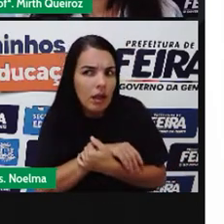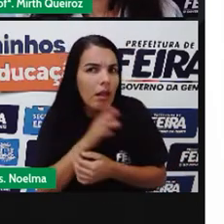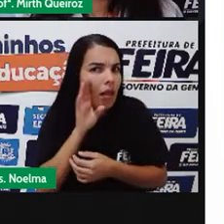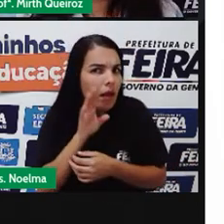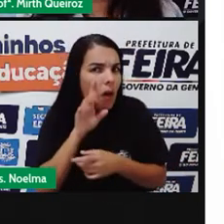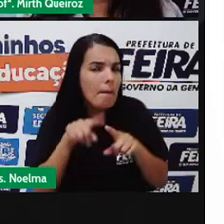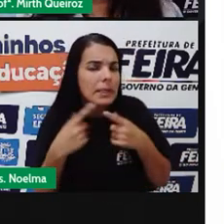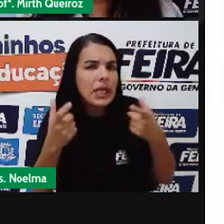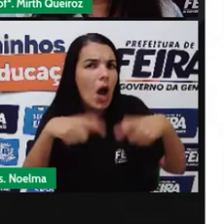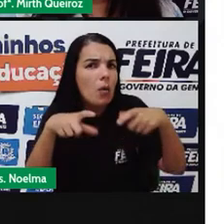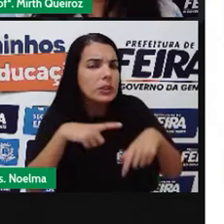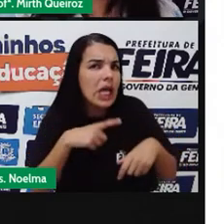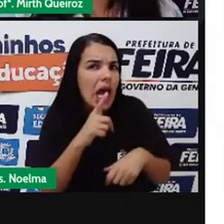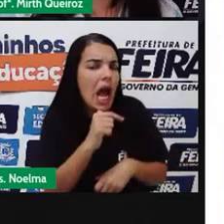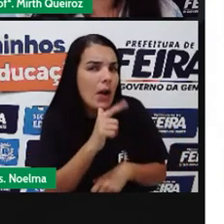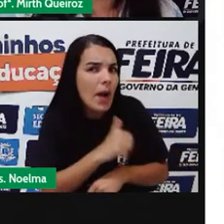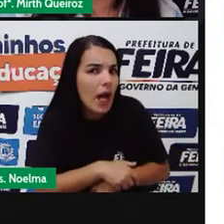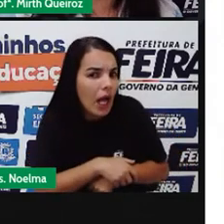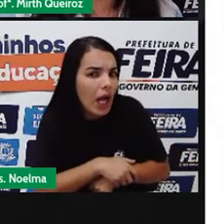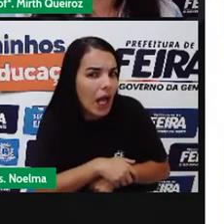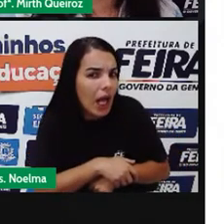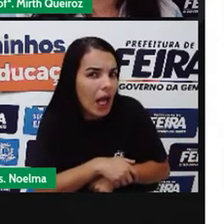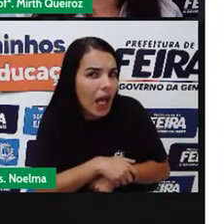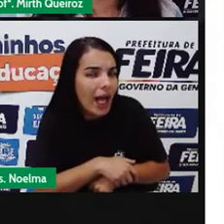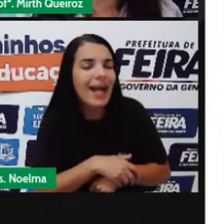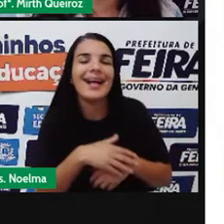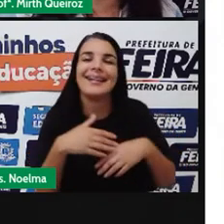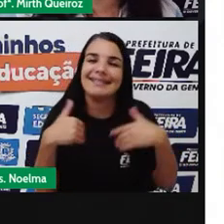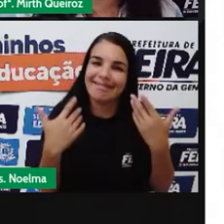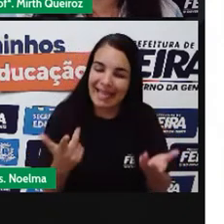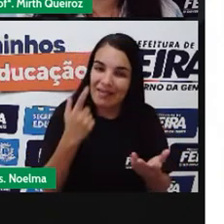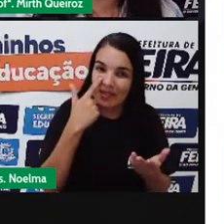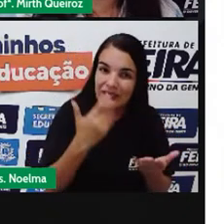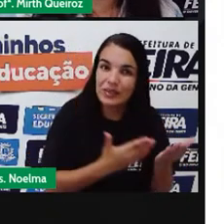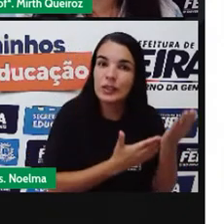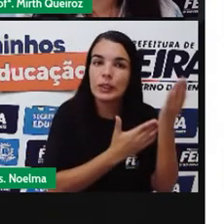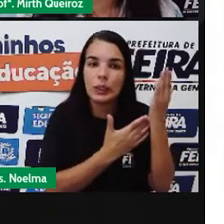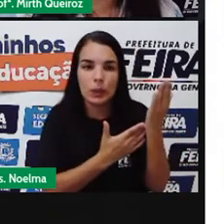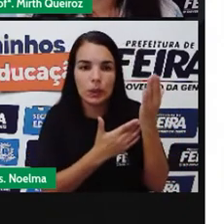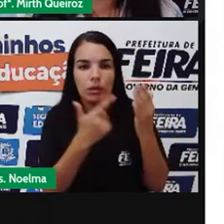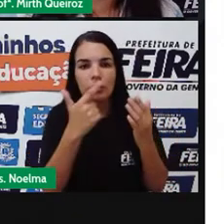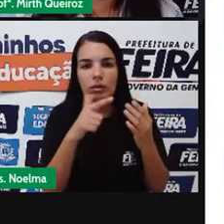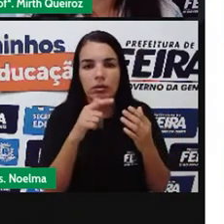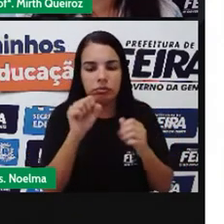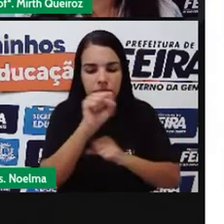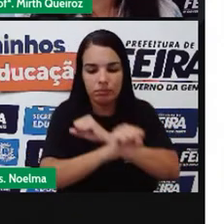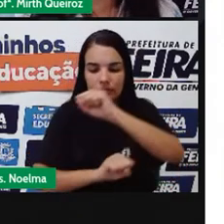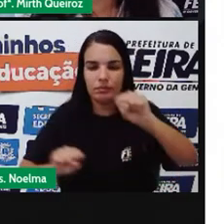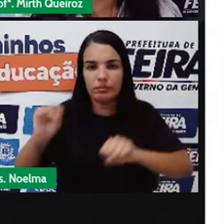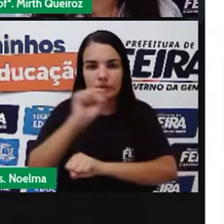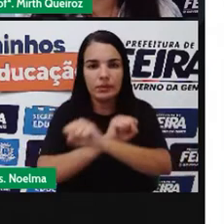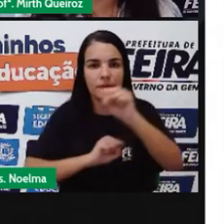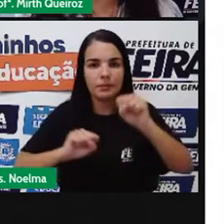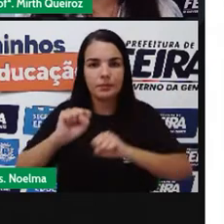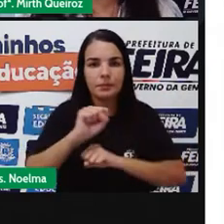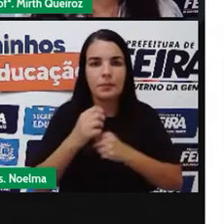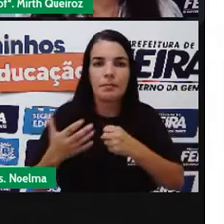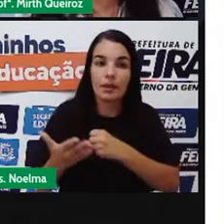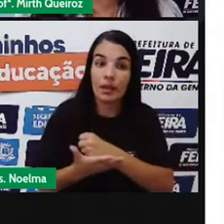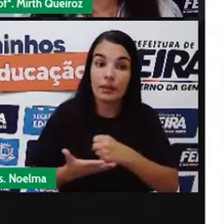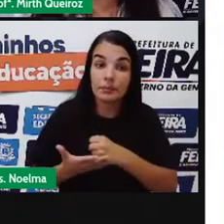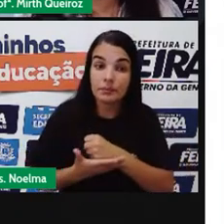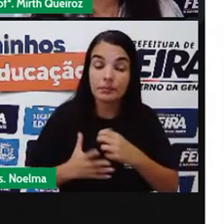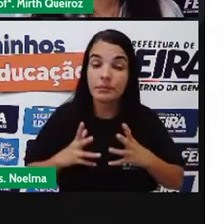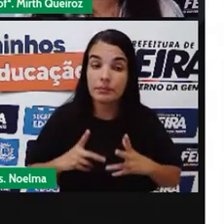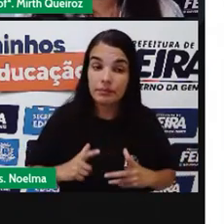a água? Outra realidade aí também. Aí a gente vai falar sobre a questão do saneamento básico. Infelizmente,